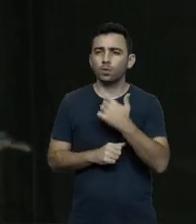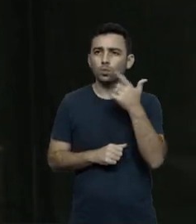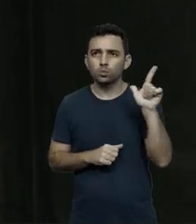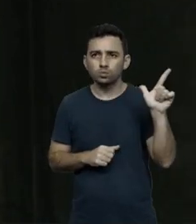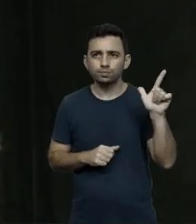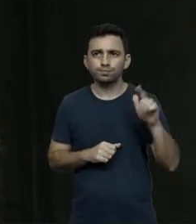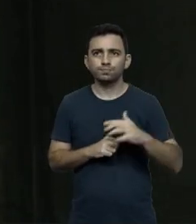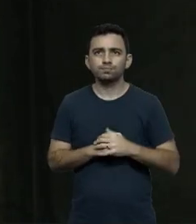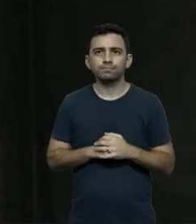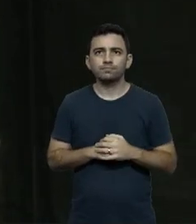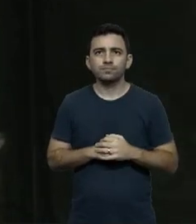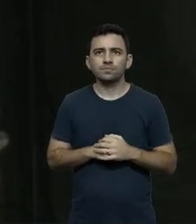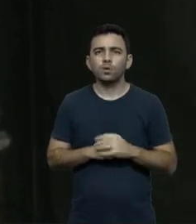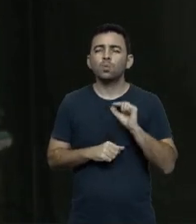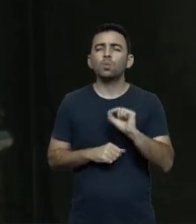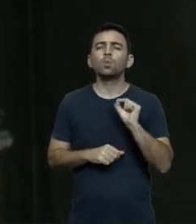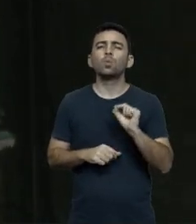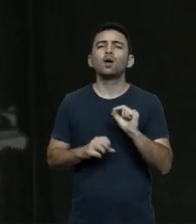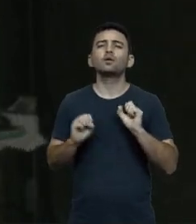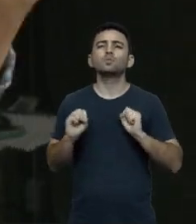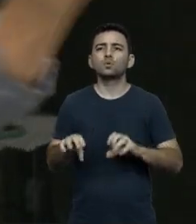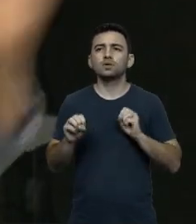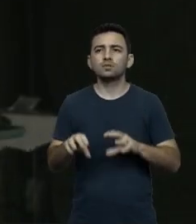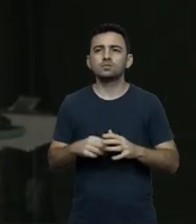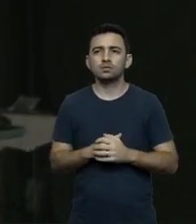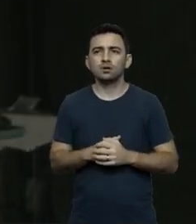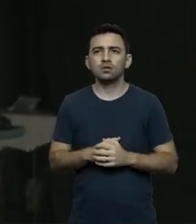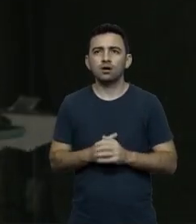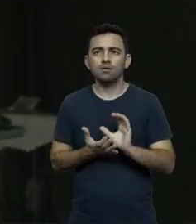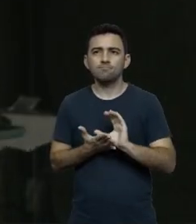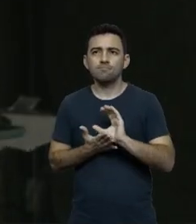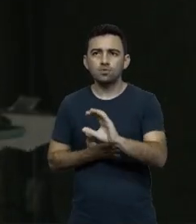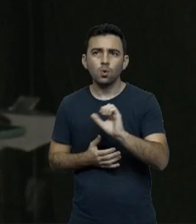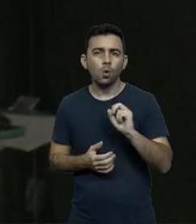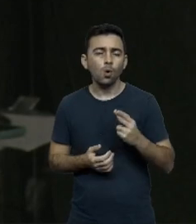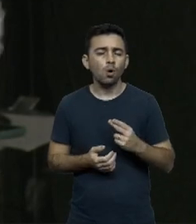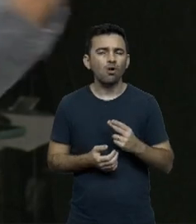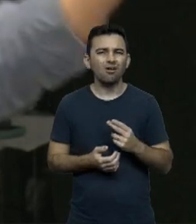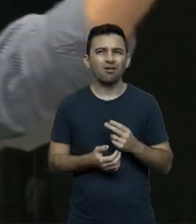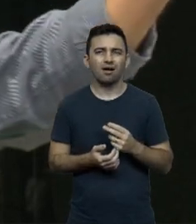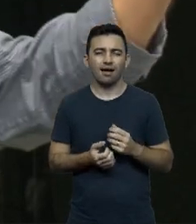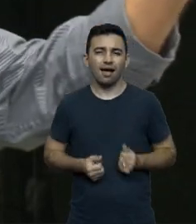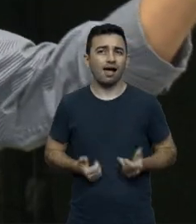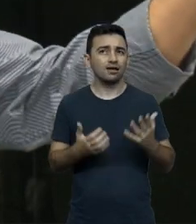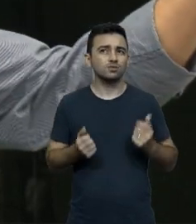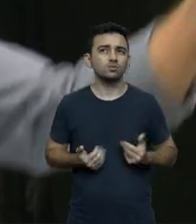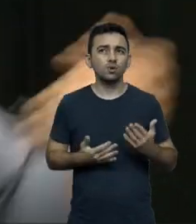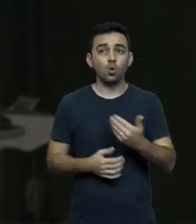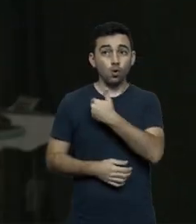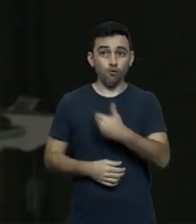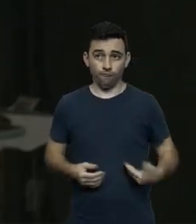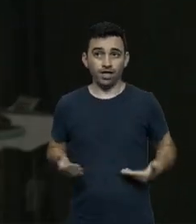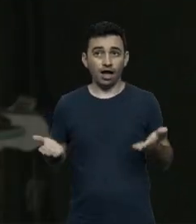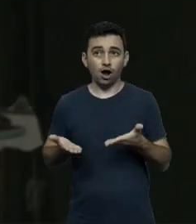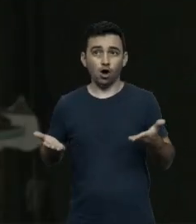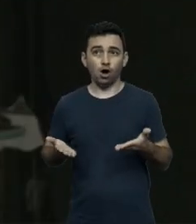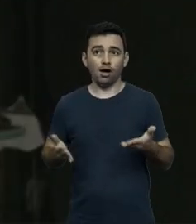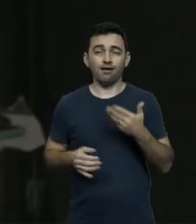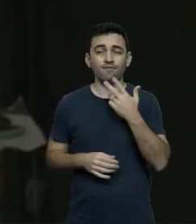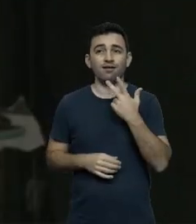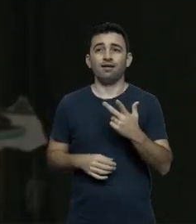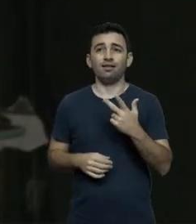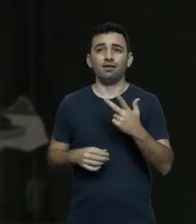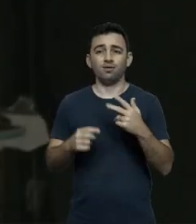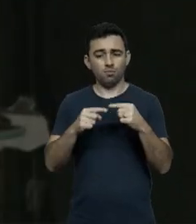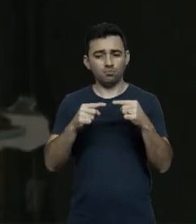O que é educação investimento ou custo para o governo atual parece que é